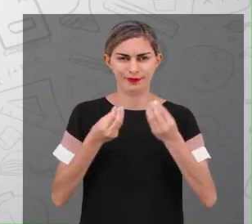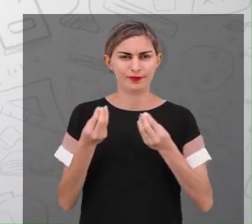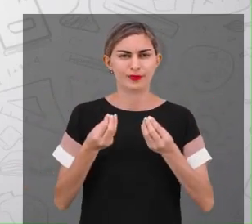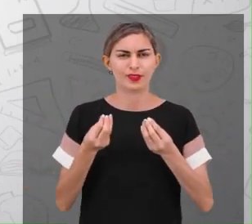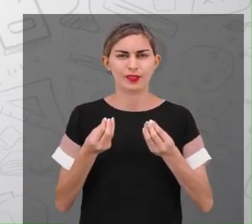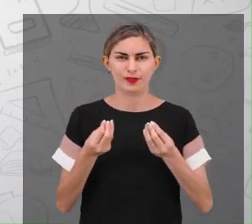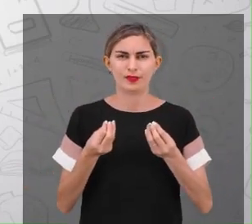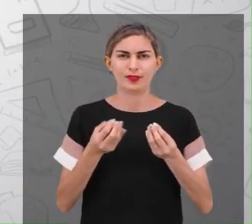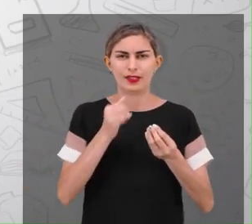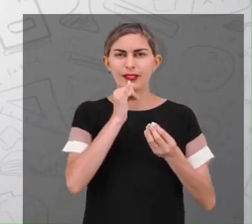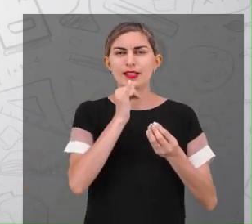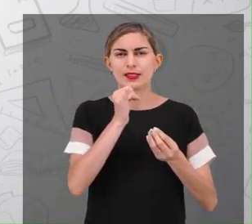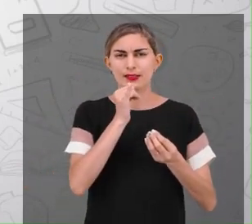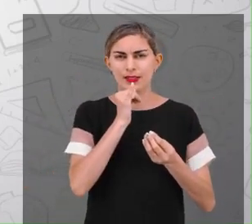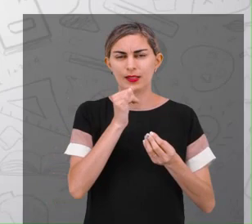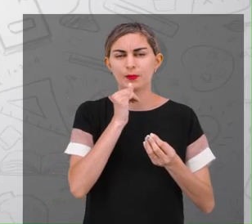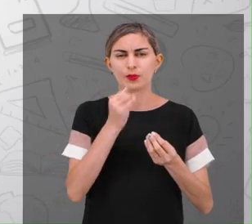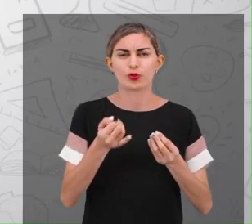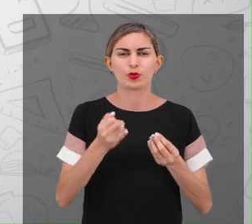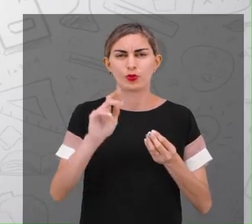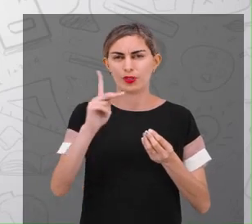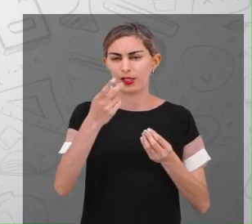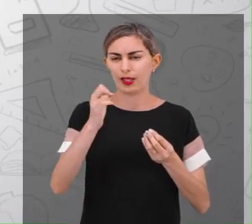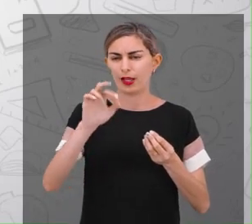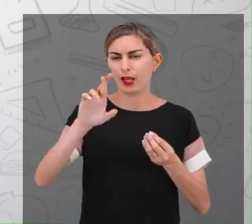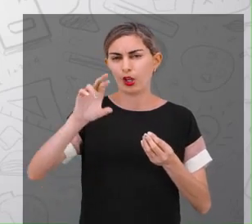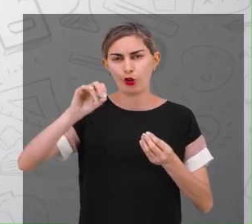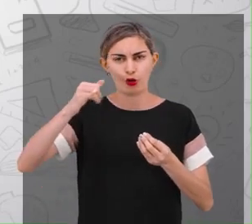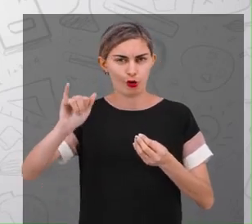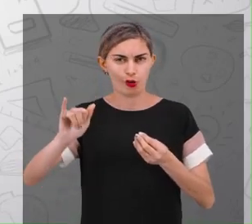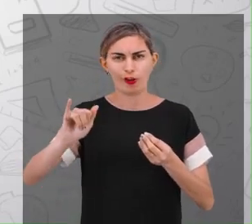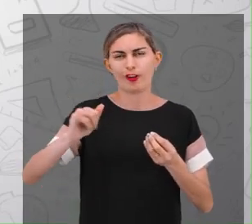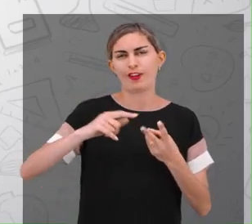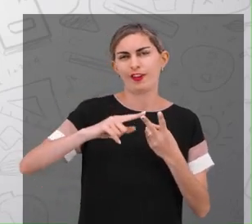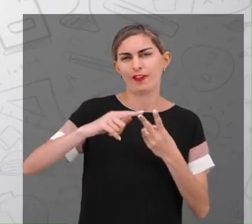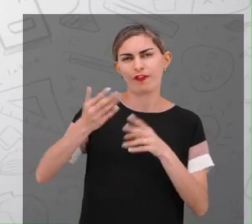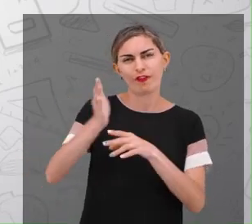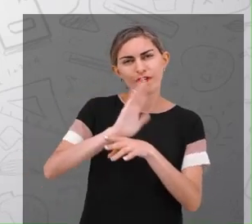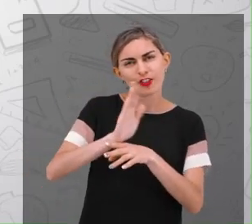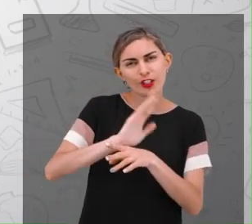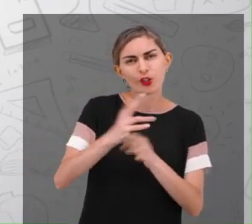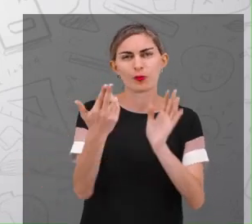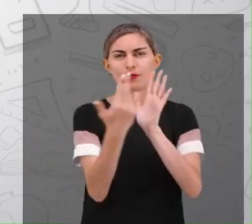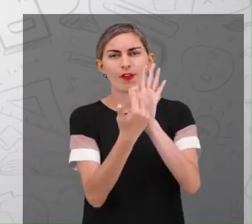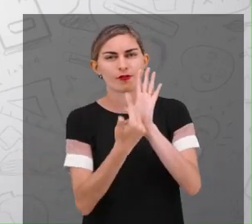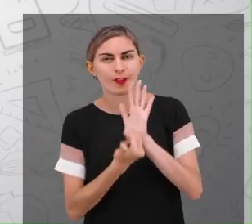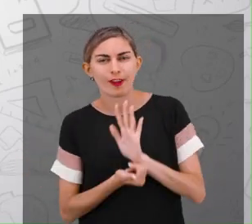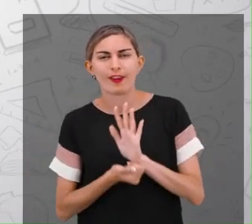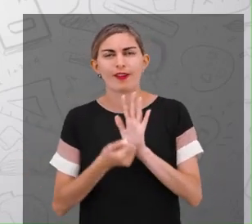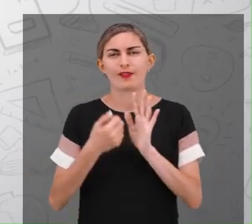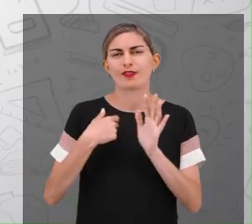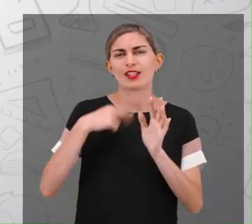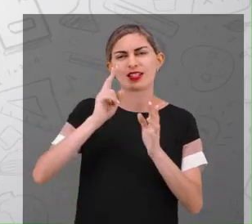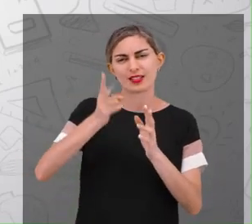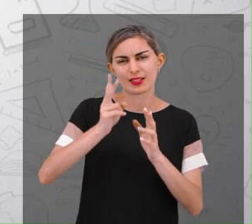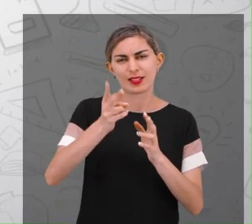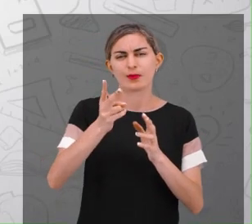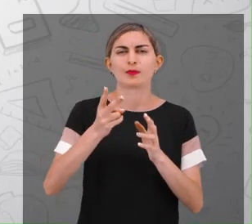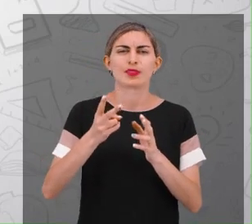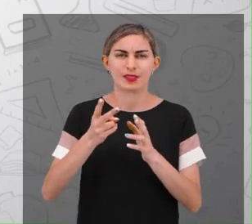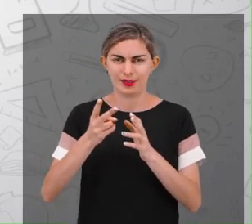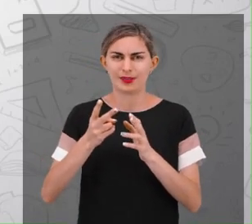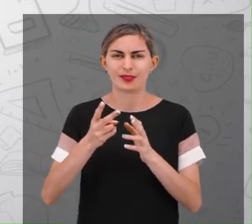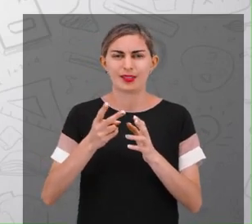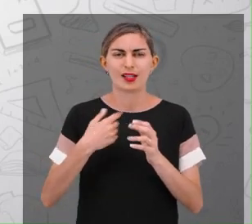novamente aqui tomar como exemplo os heróis de revistas em quadrinhos, games e filmes, que geralmente são